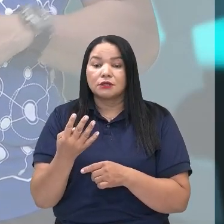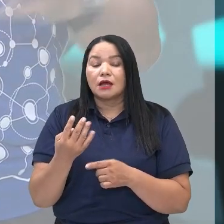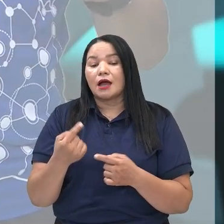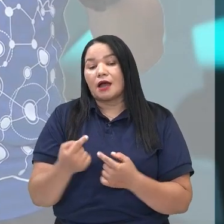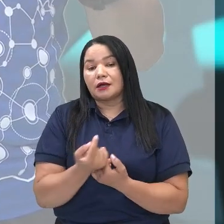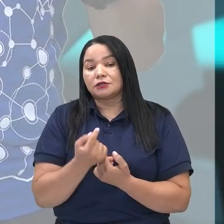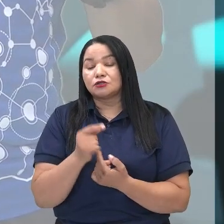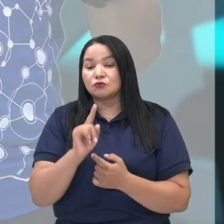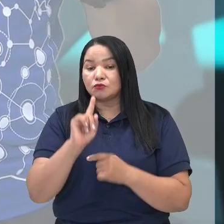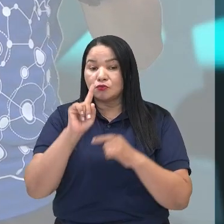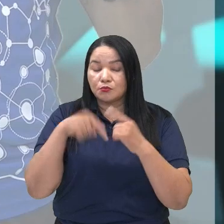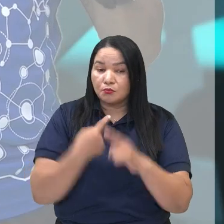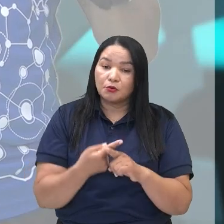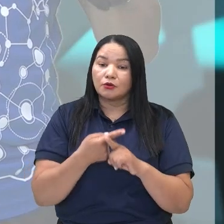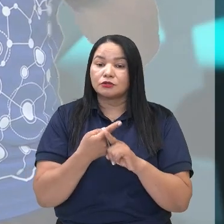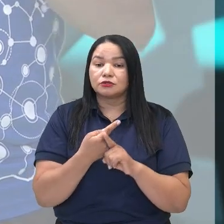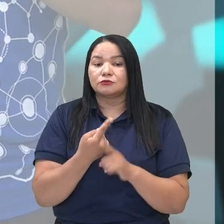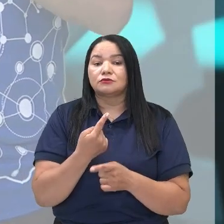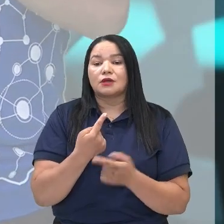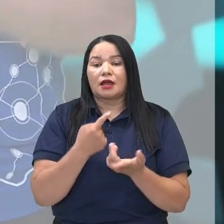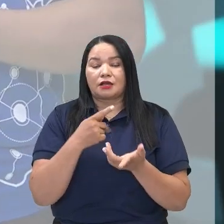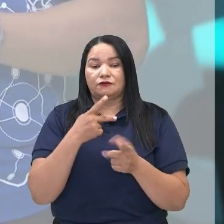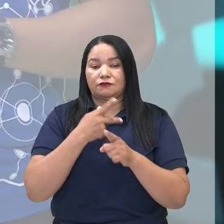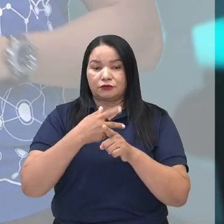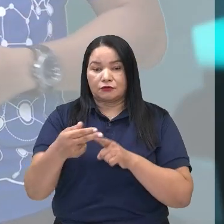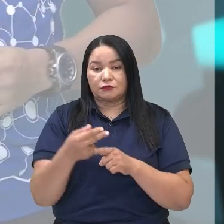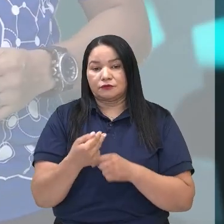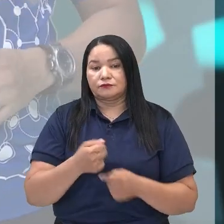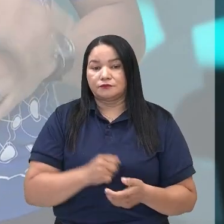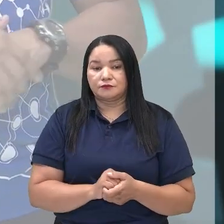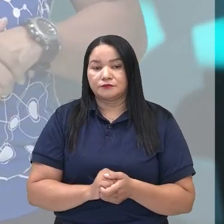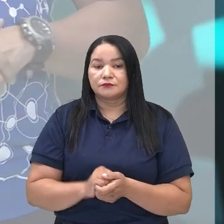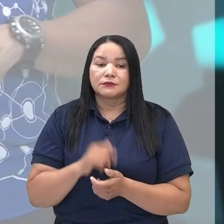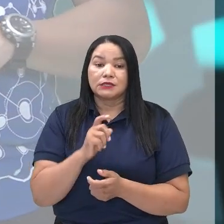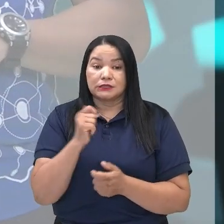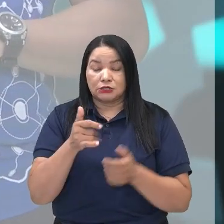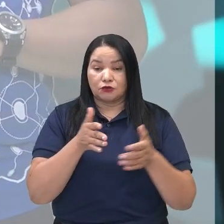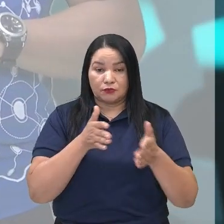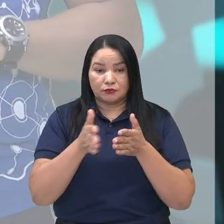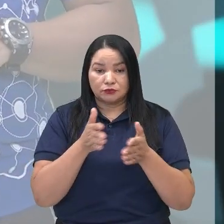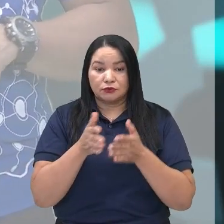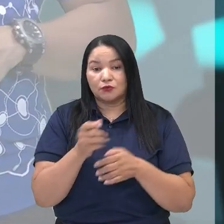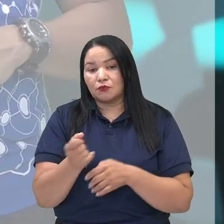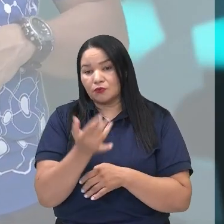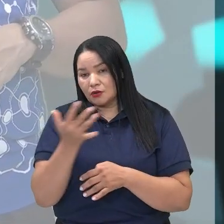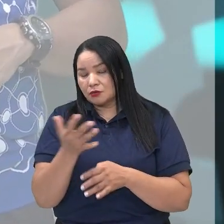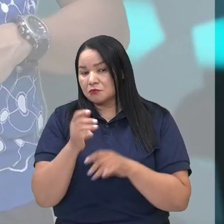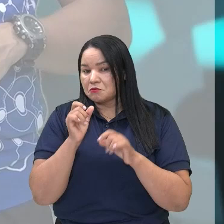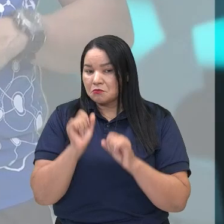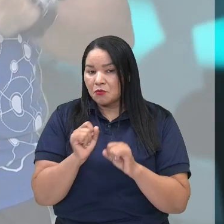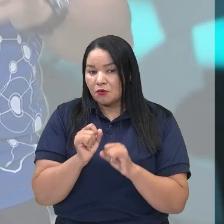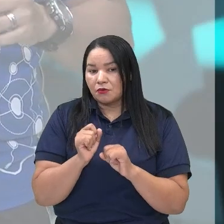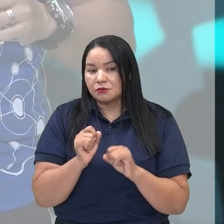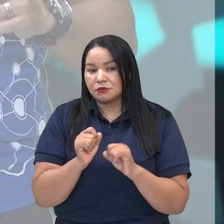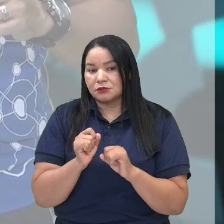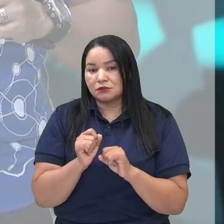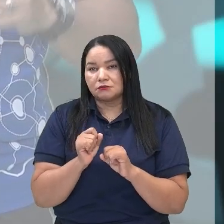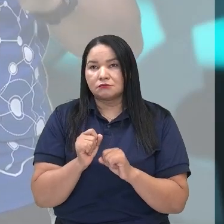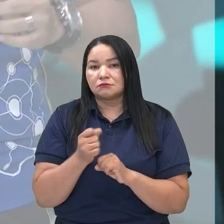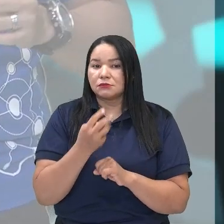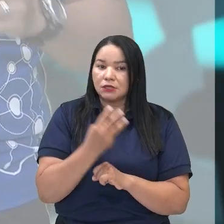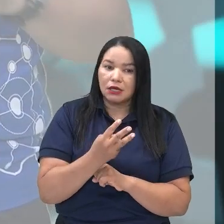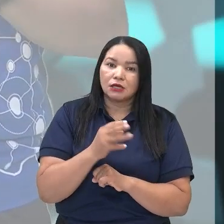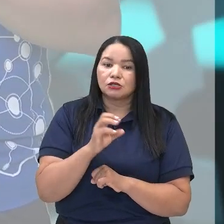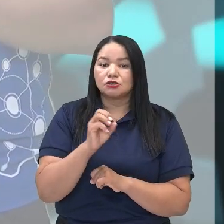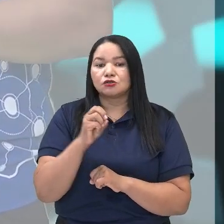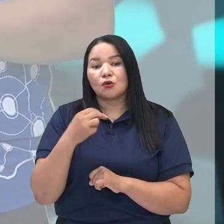set. Eu falei em sets, né? O número de sets, normalmente, um jogo de racquetball é disputado em 3,